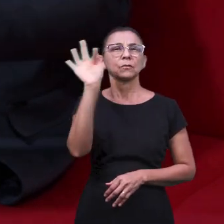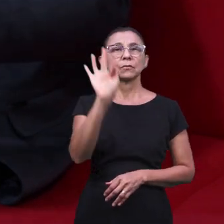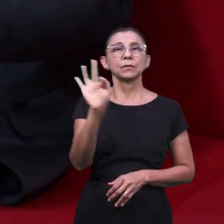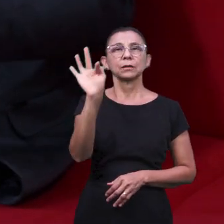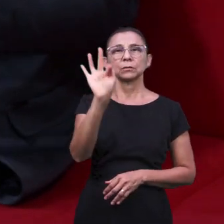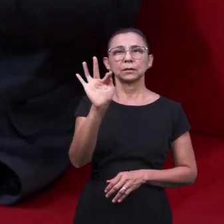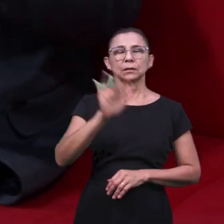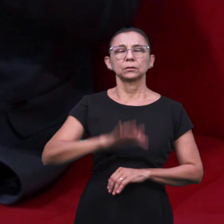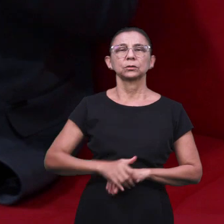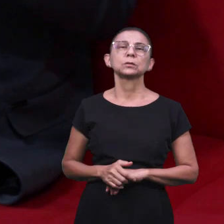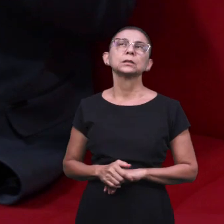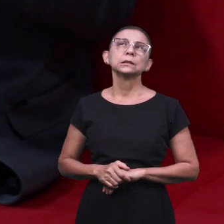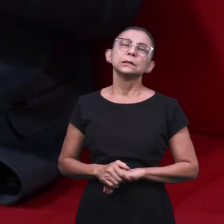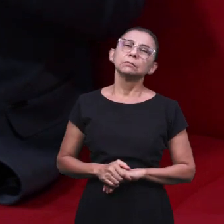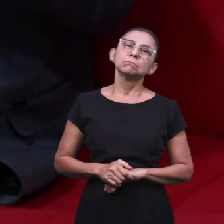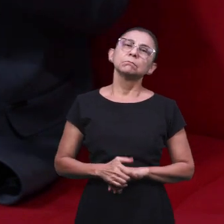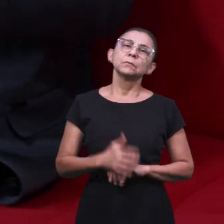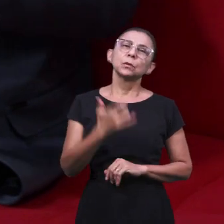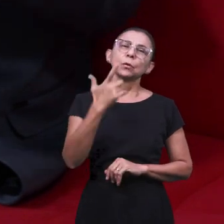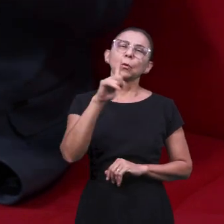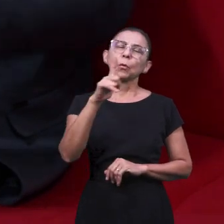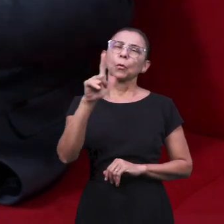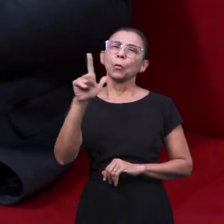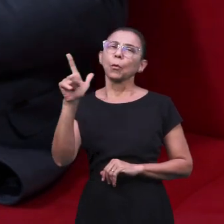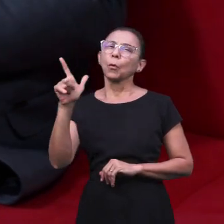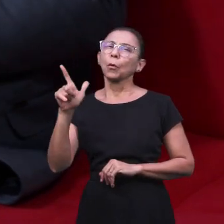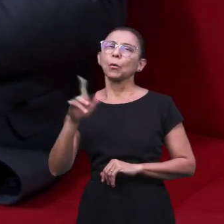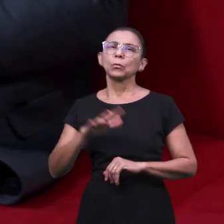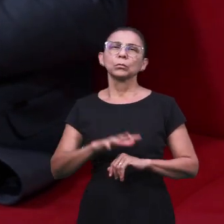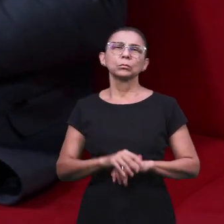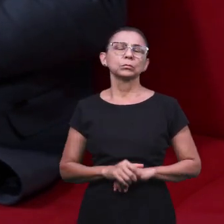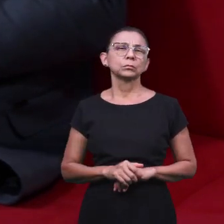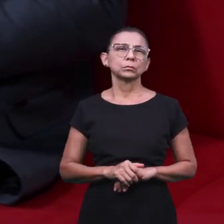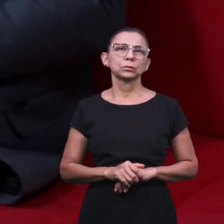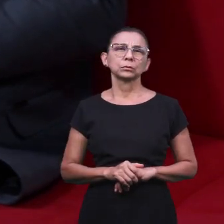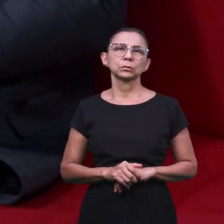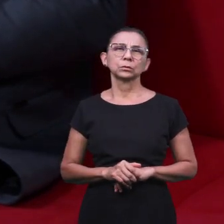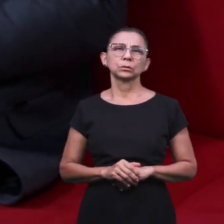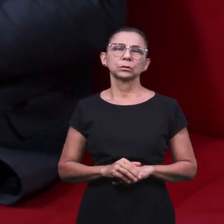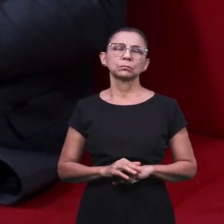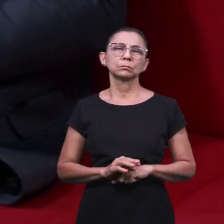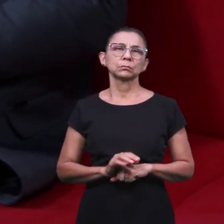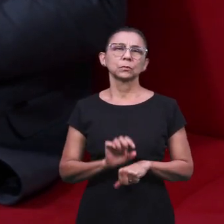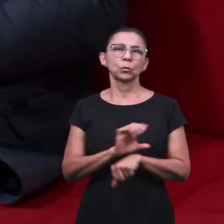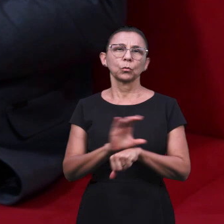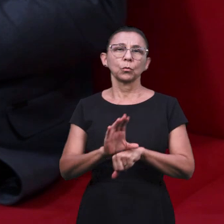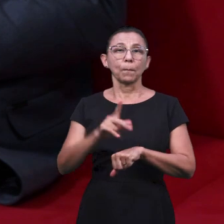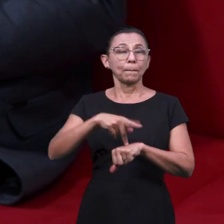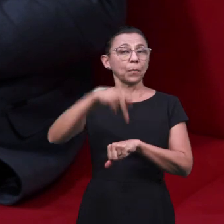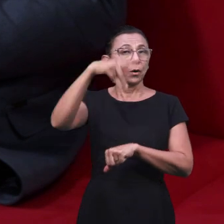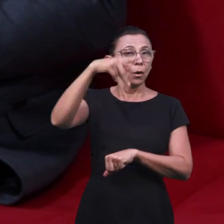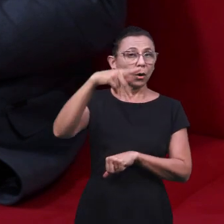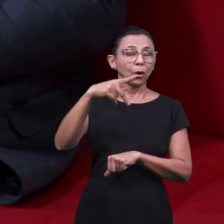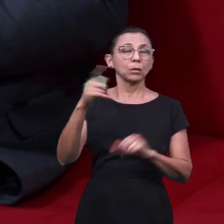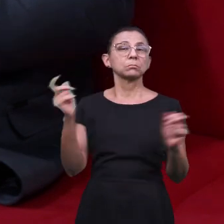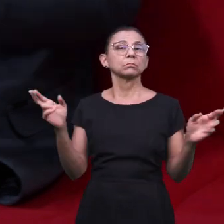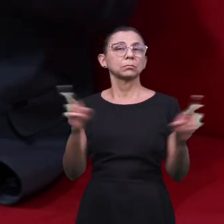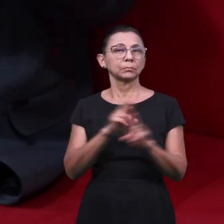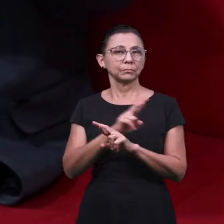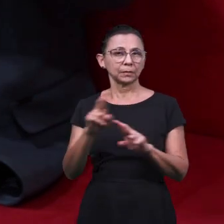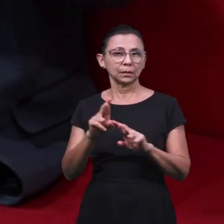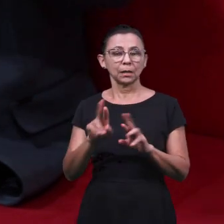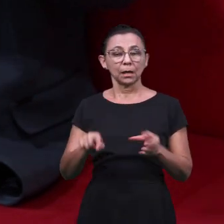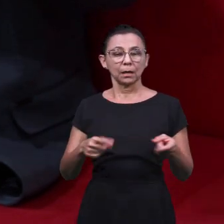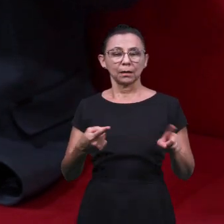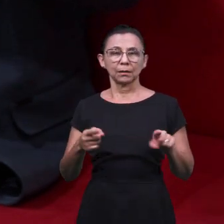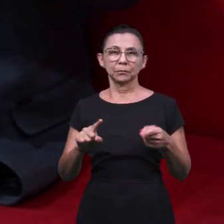de outras graduações e pós-graduações voltadas para a música. Aliás,